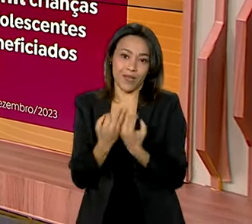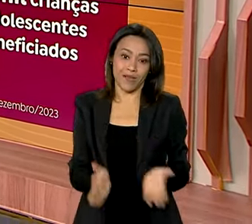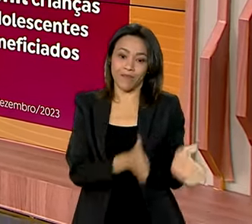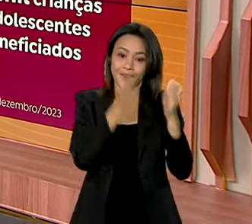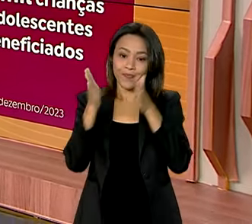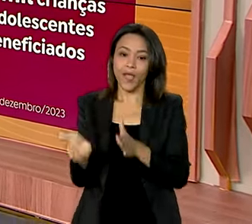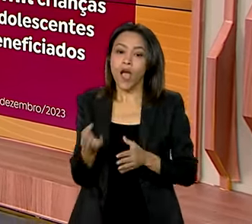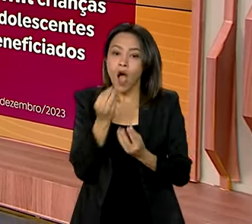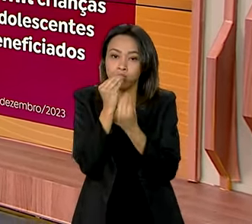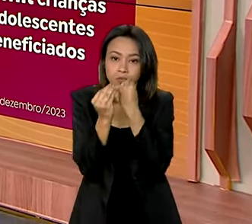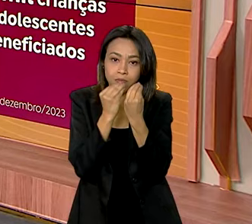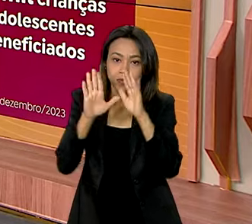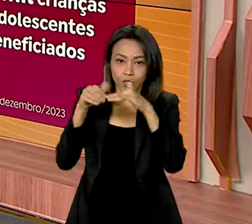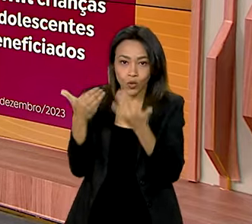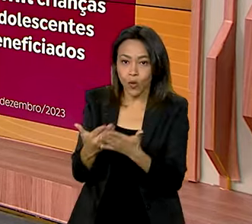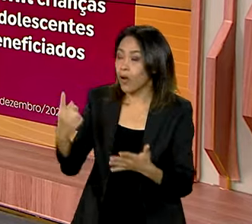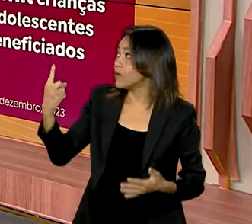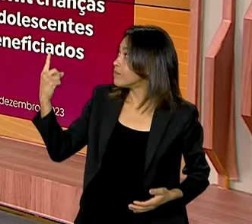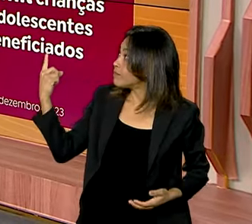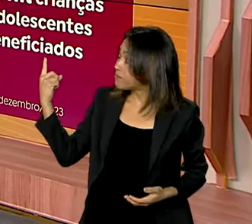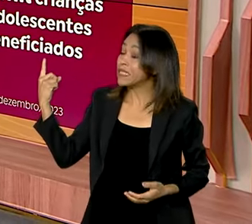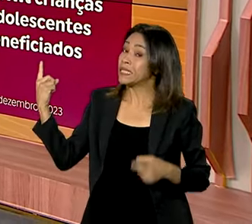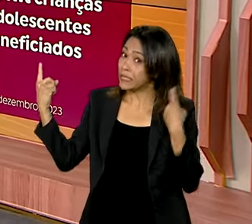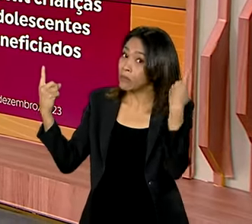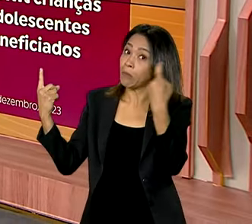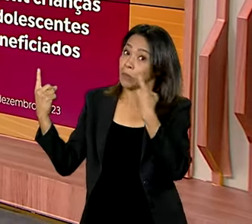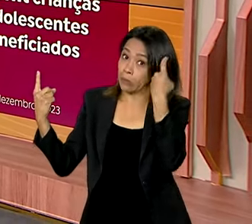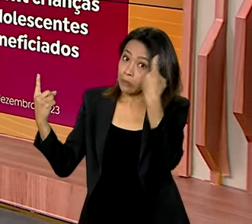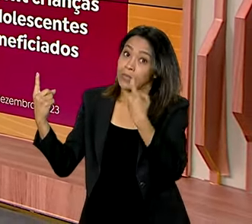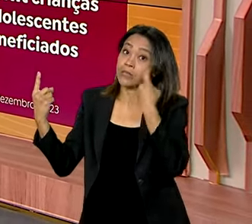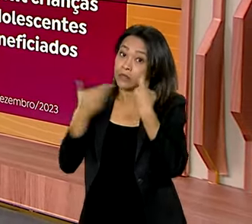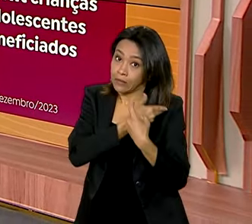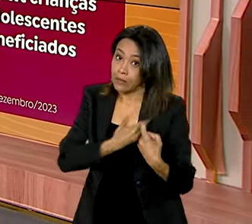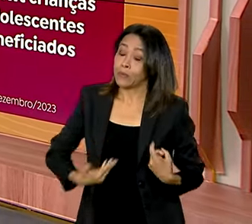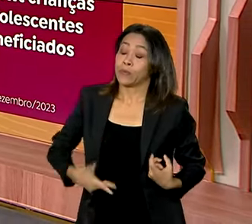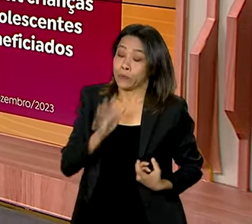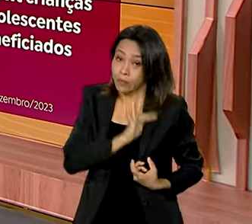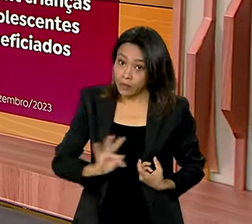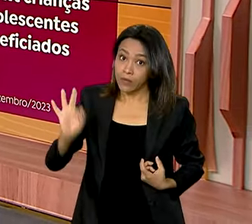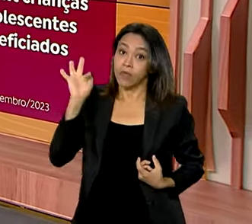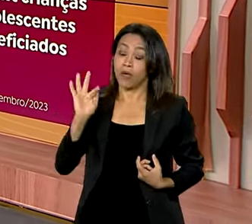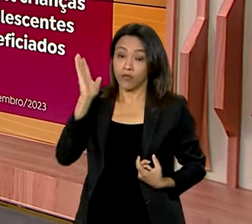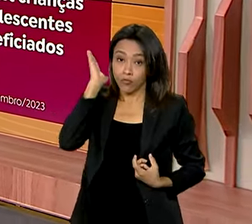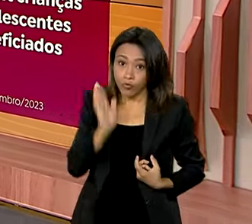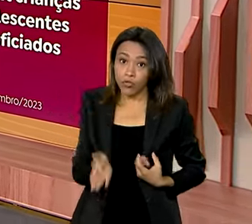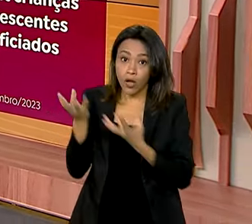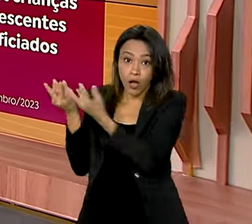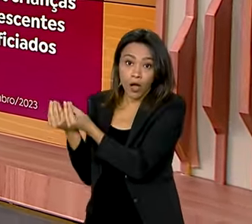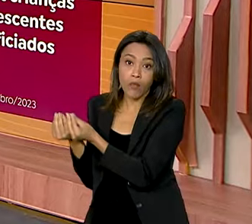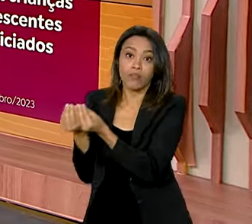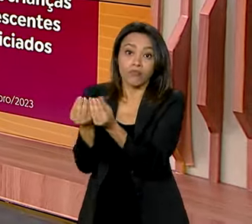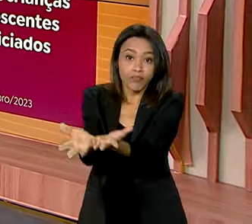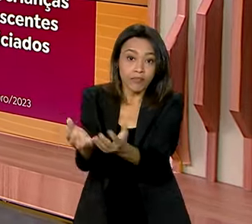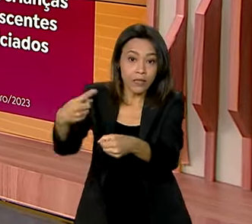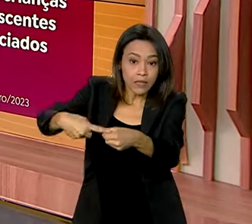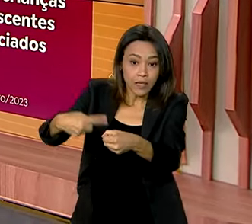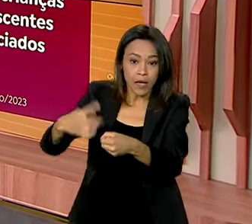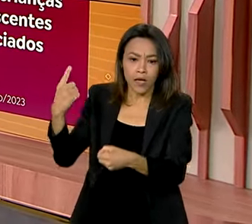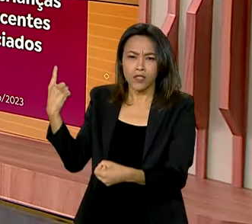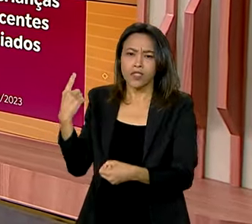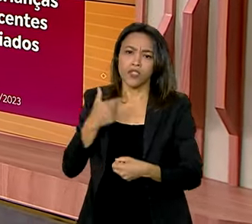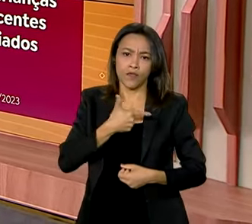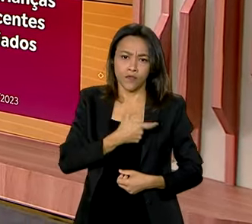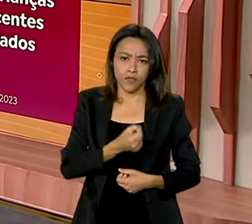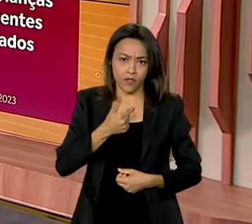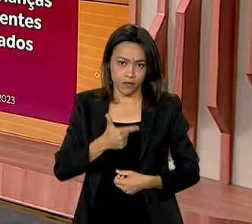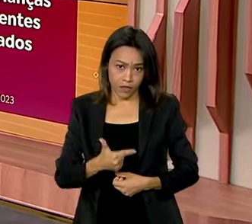alimentação escolar, que também aí é uma preocupação grande do governo federal, destinou aí para o município, dá uma olhada, em